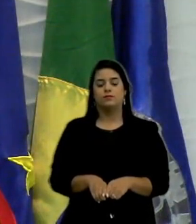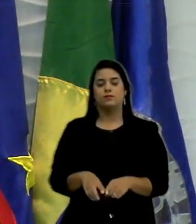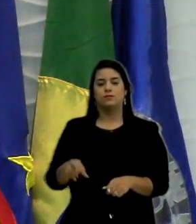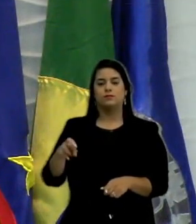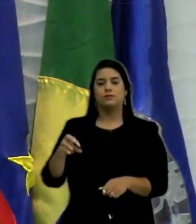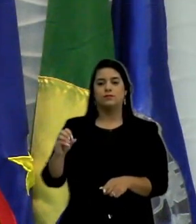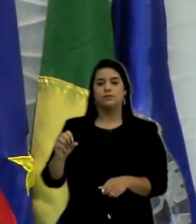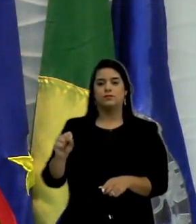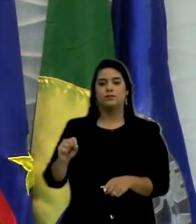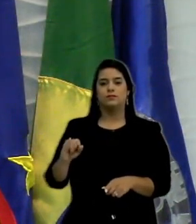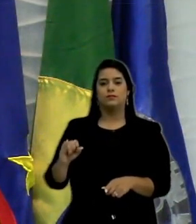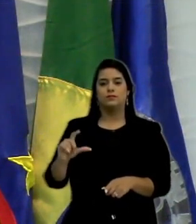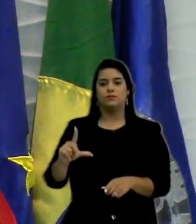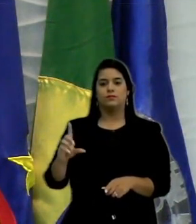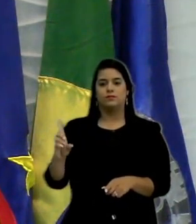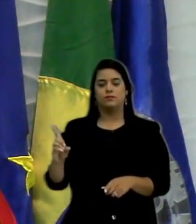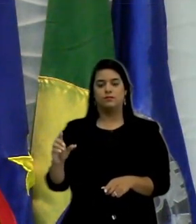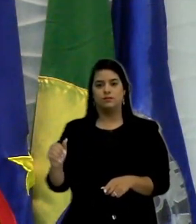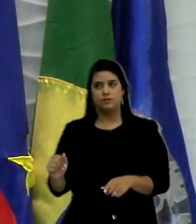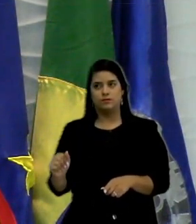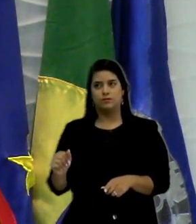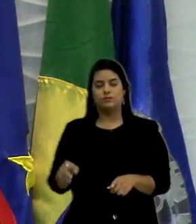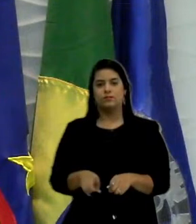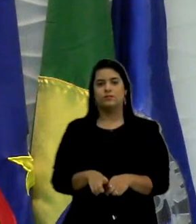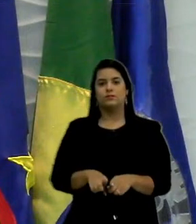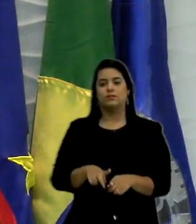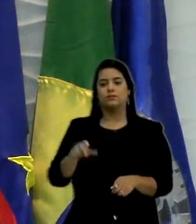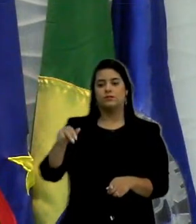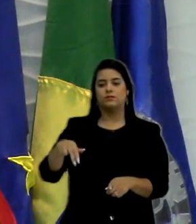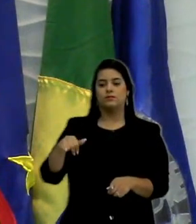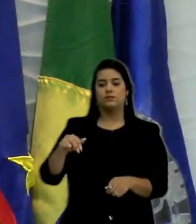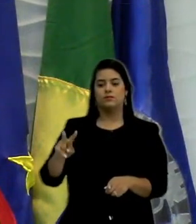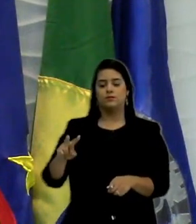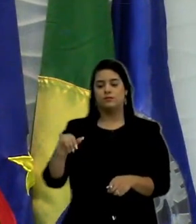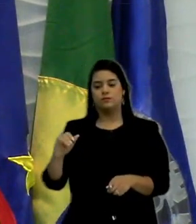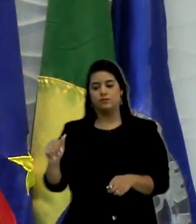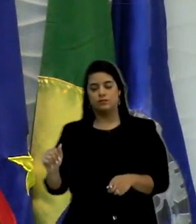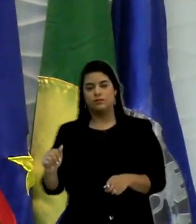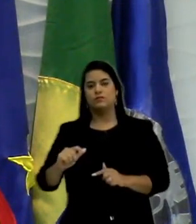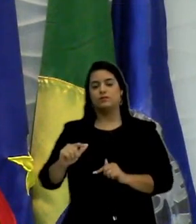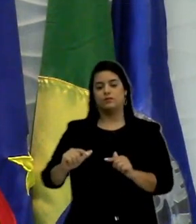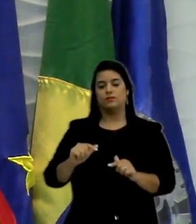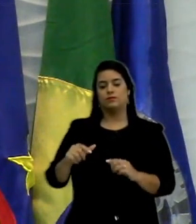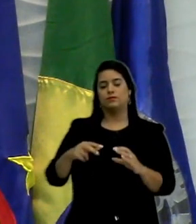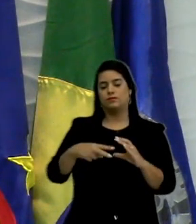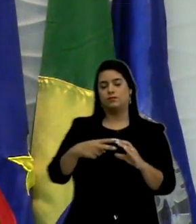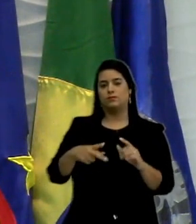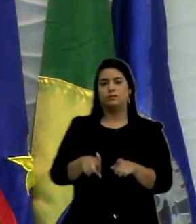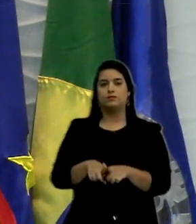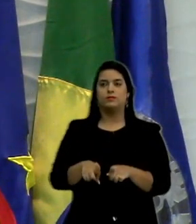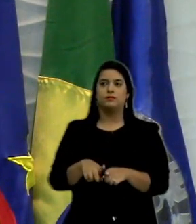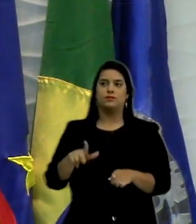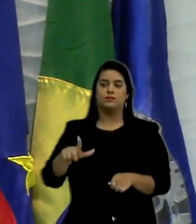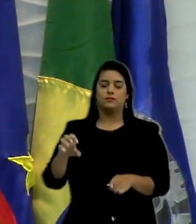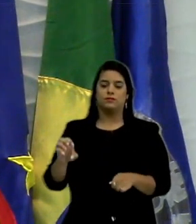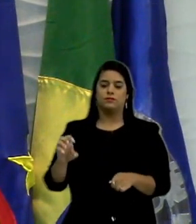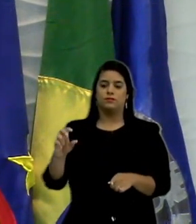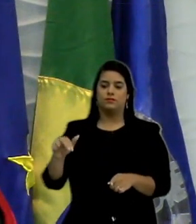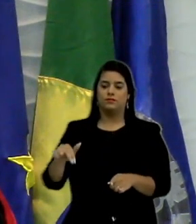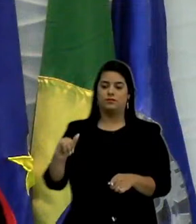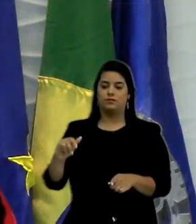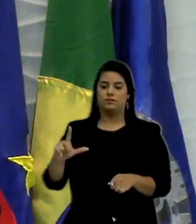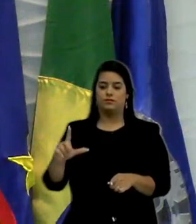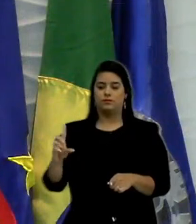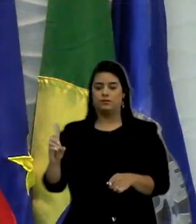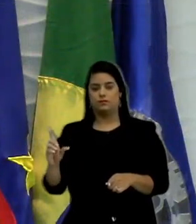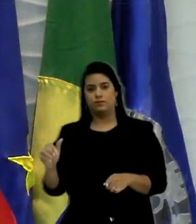Rosilda Andrade, filha de Zé Galego, Nívia Calado, funcionária dessa casa, Lenilda da Silva, sogra